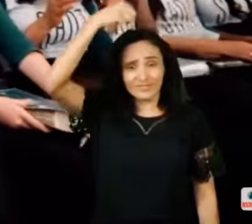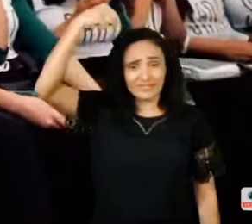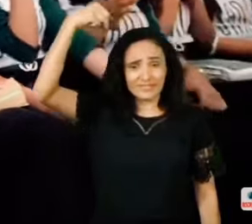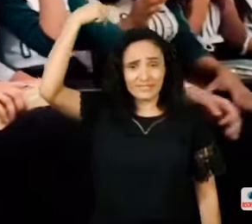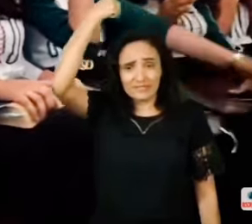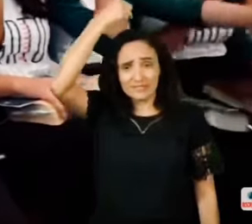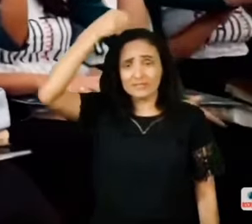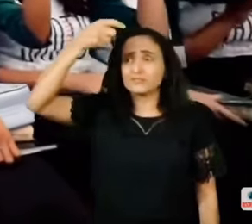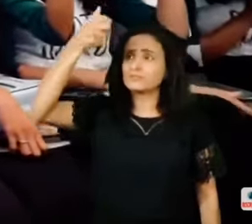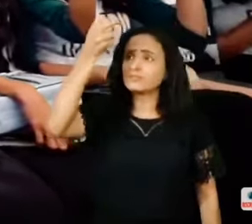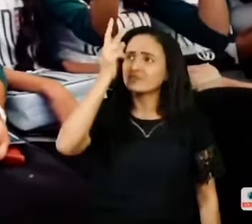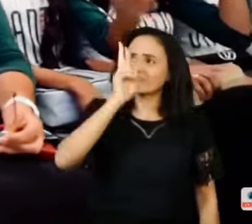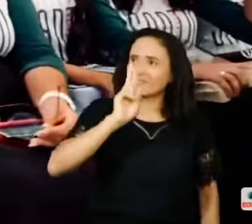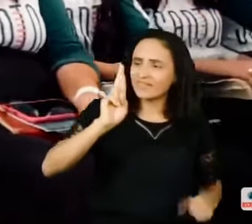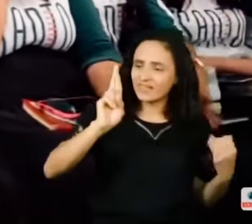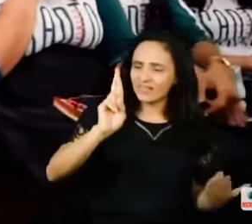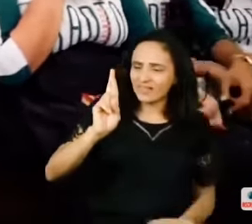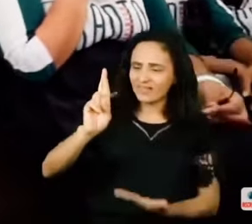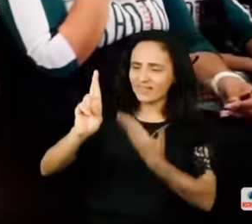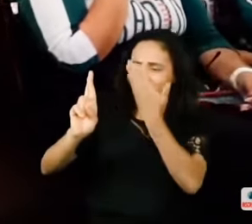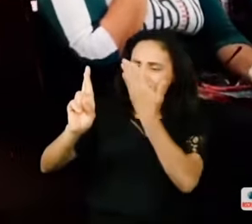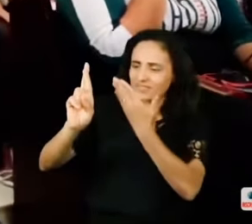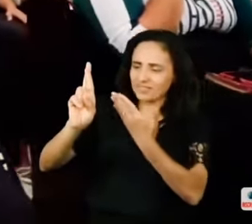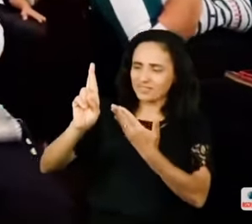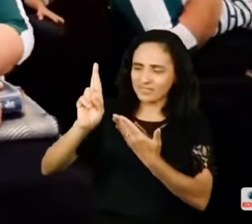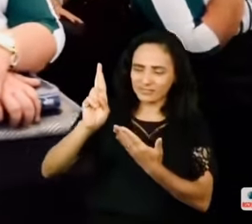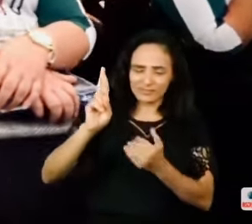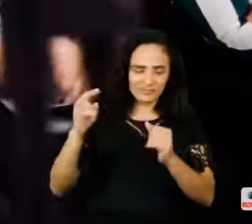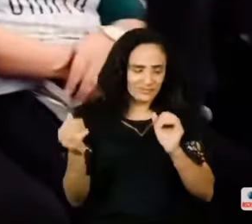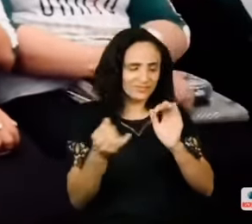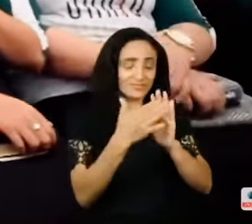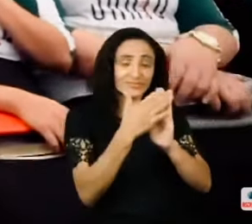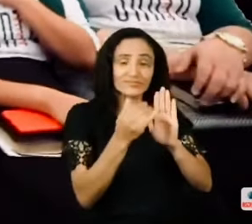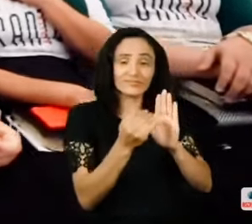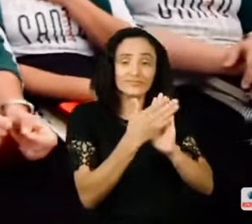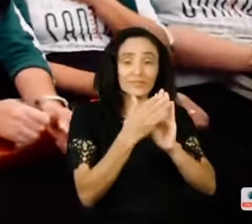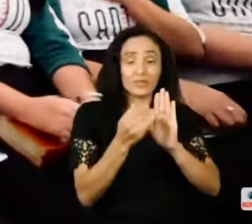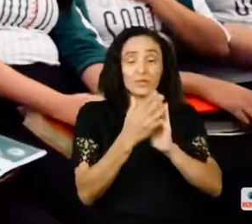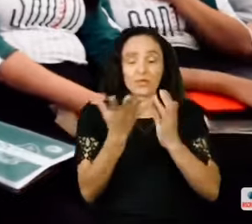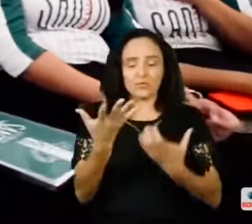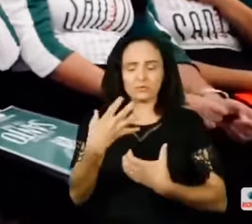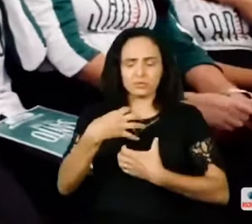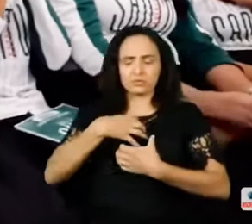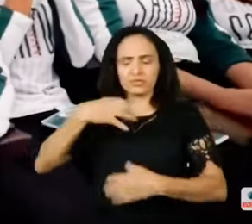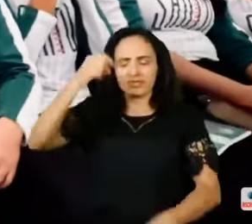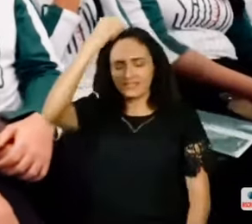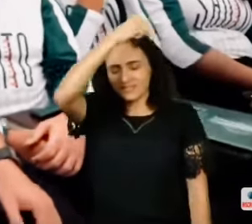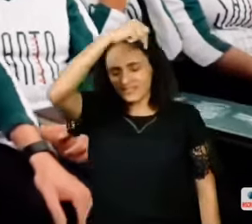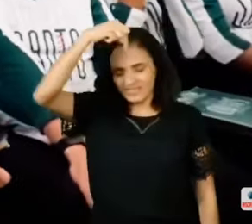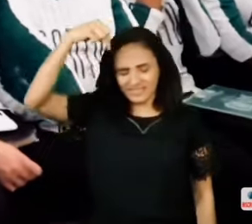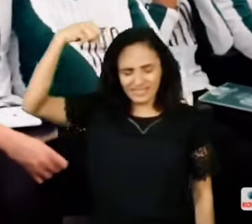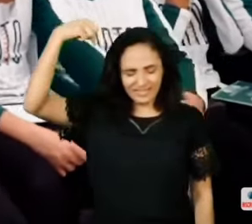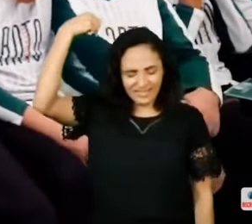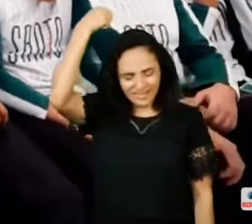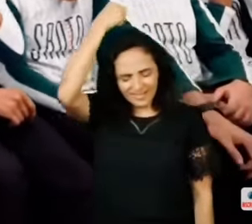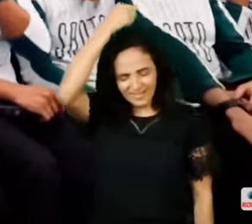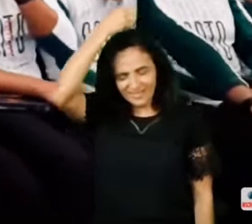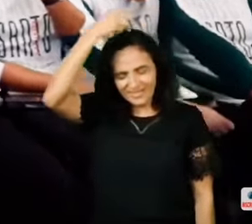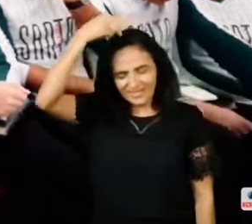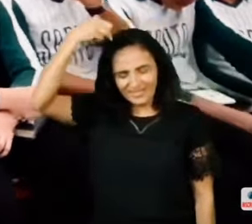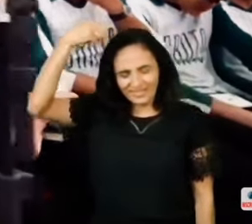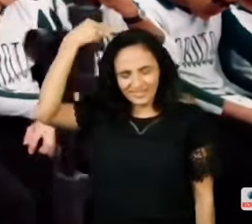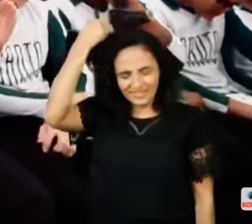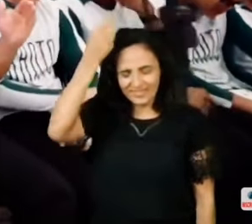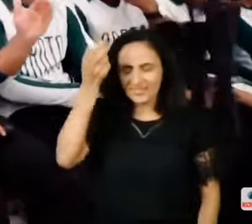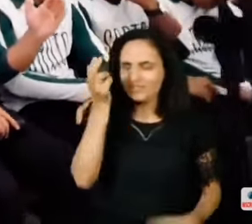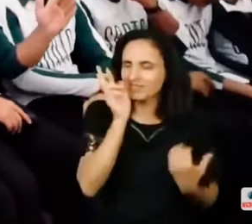santo, santo, santo, santo, santo, santo, santo, santo, santo, santo,